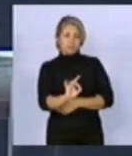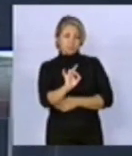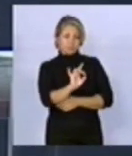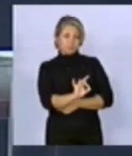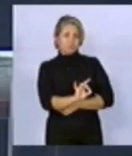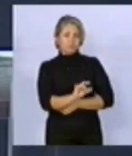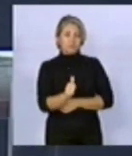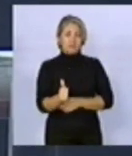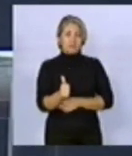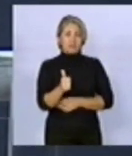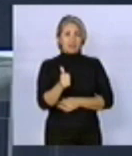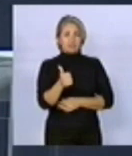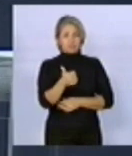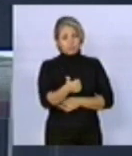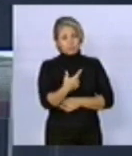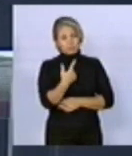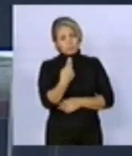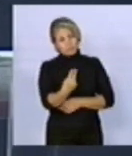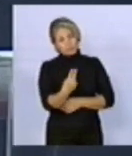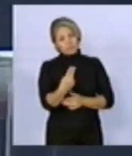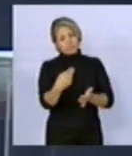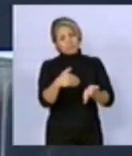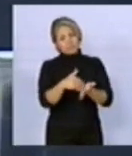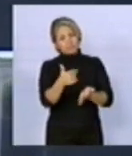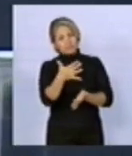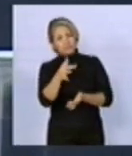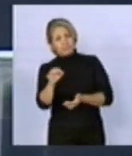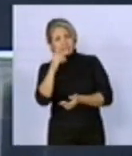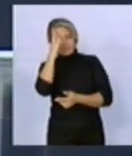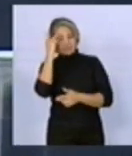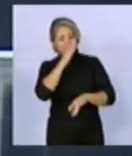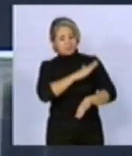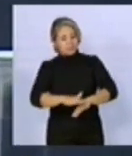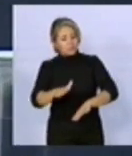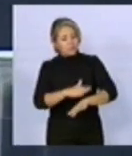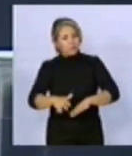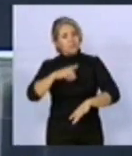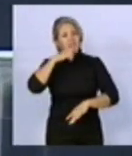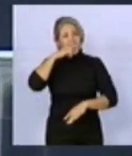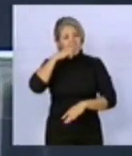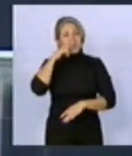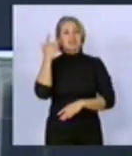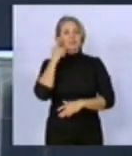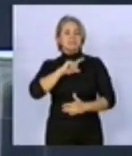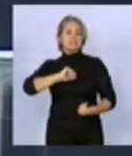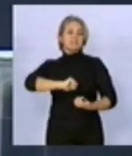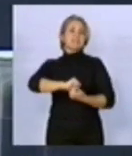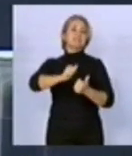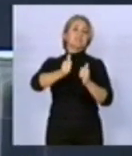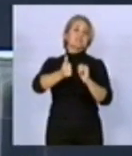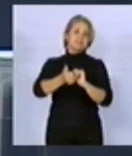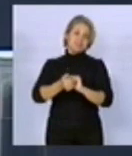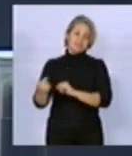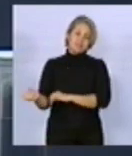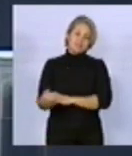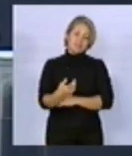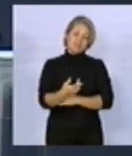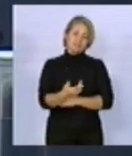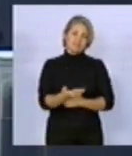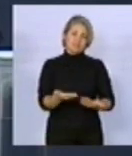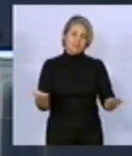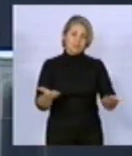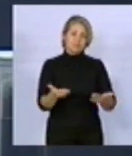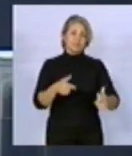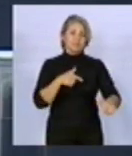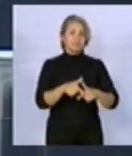dois em cada dez é cortador de cana conseguiu se adaptar à nova situação e eu